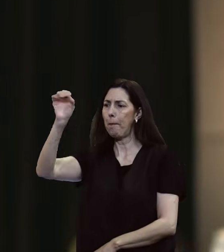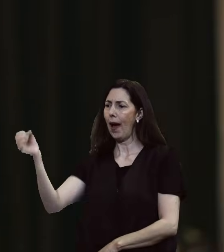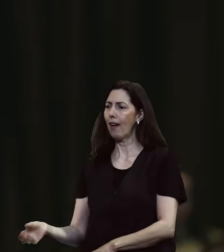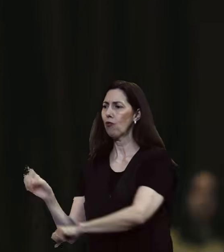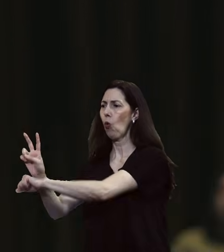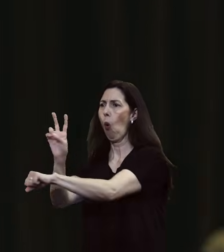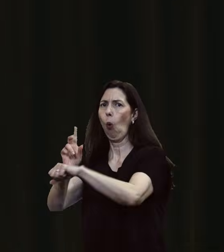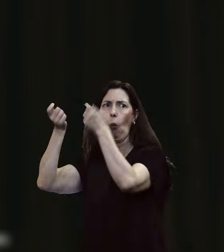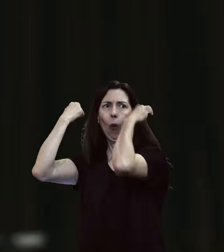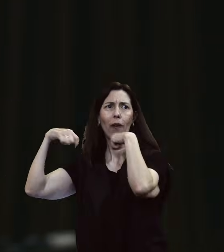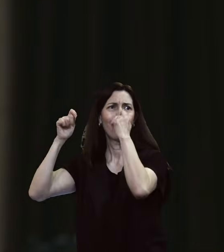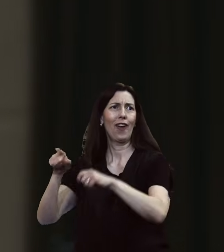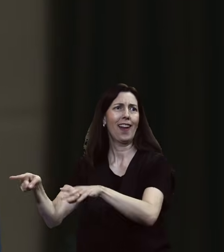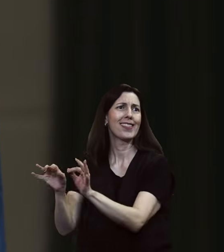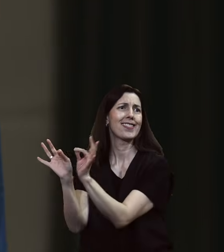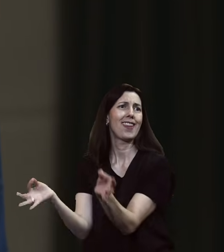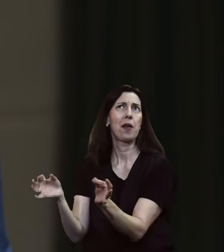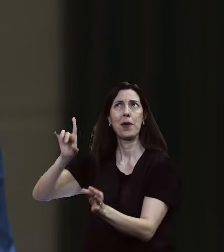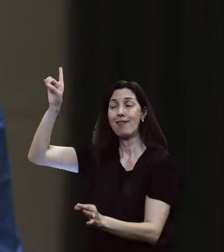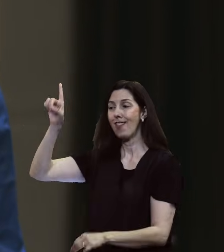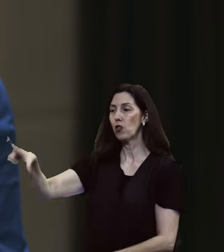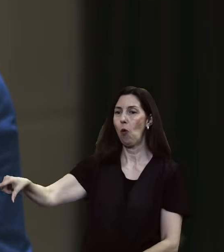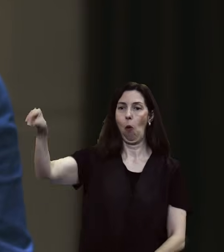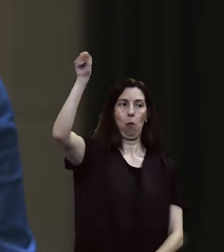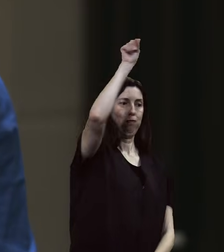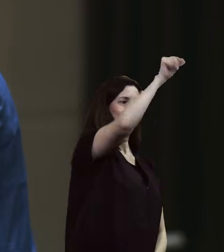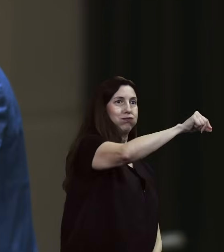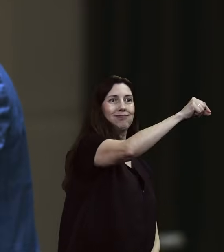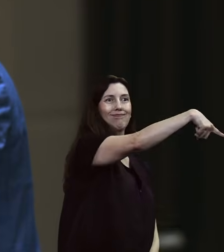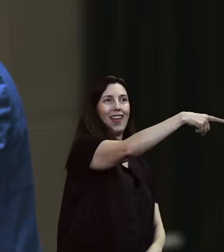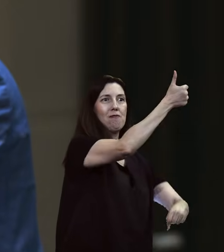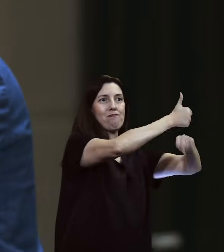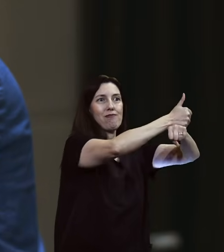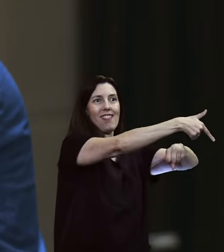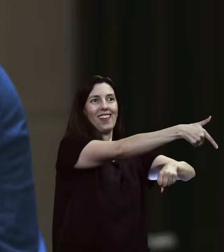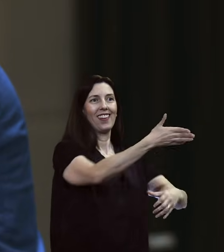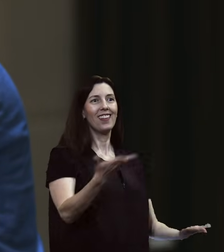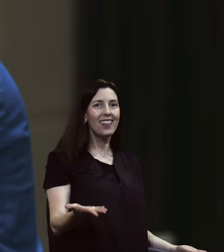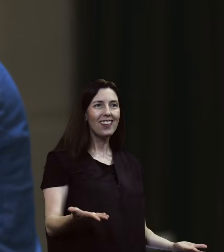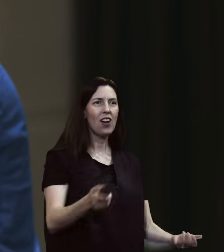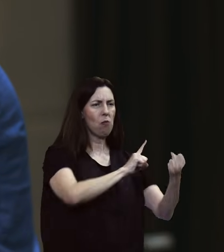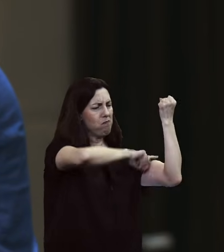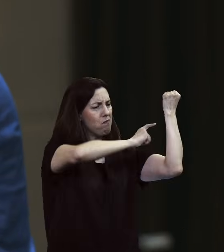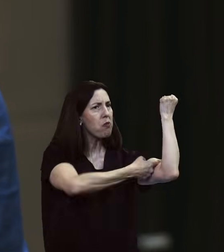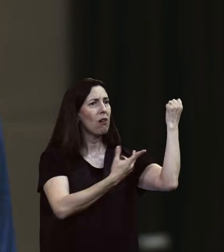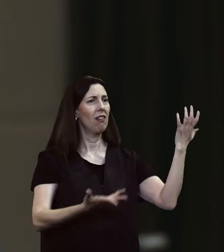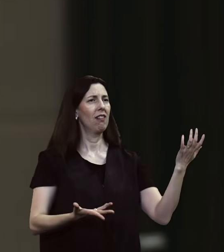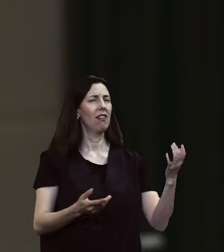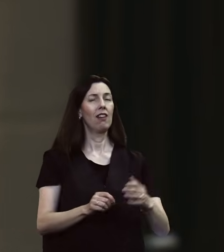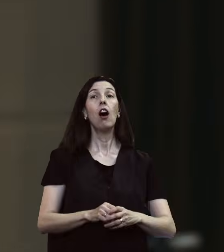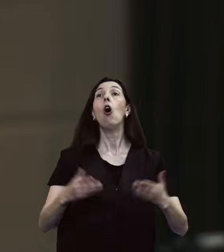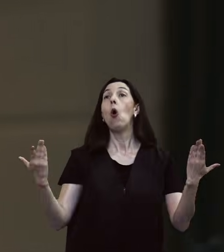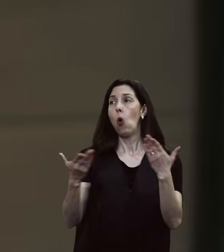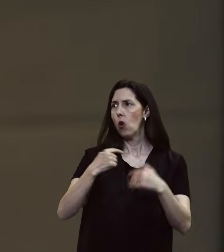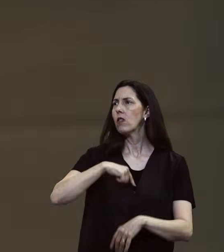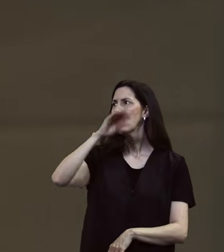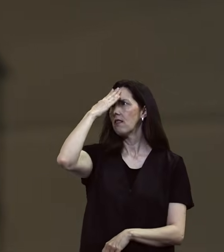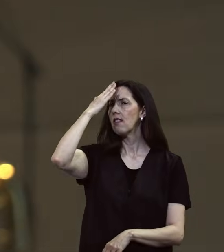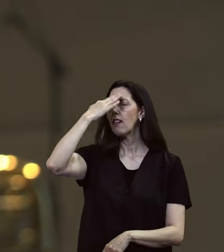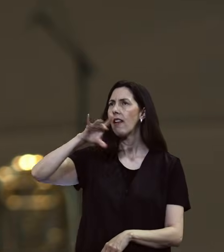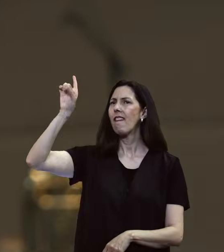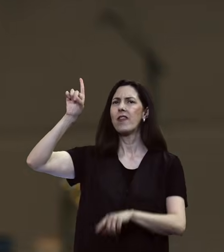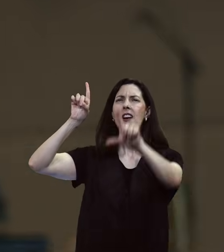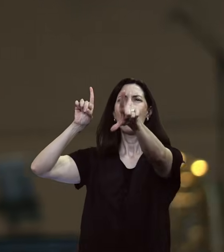tempo meninos, homens, mulheres, gente simples. Mas sobre